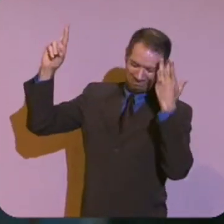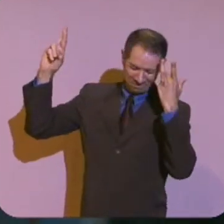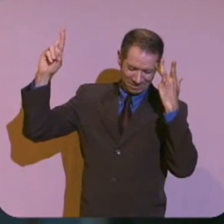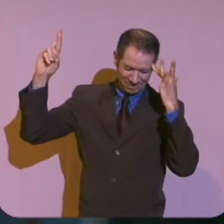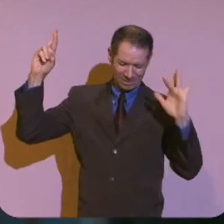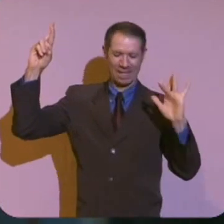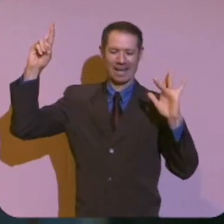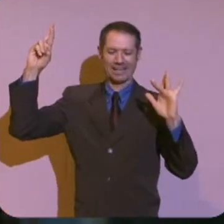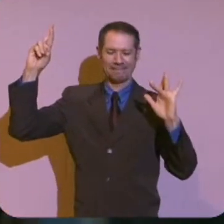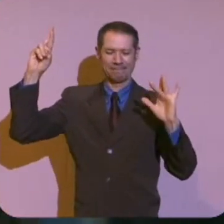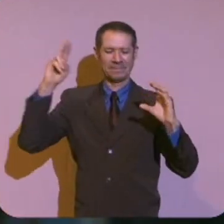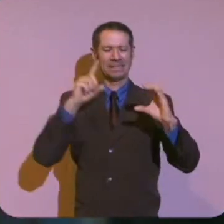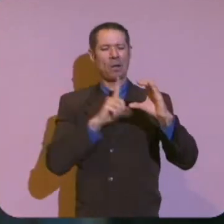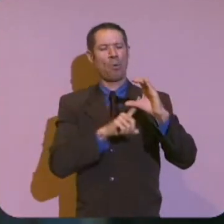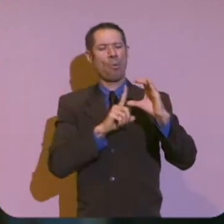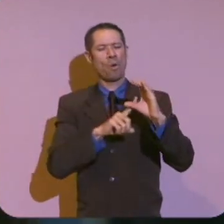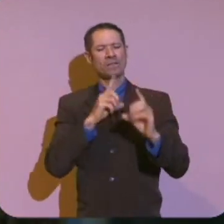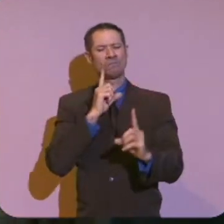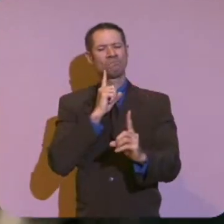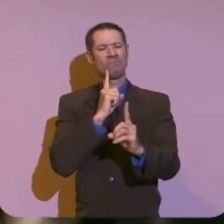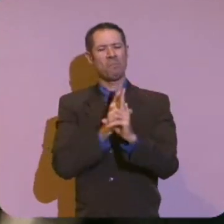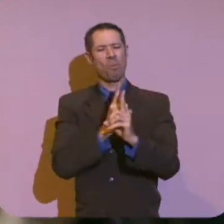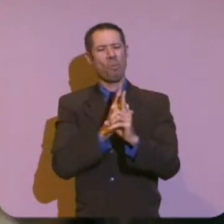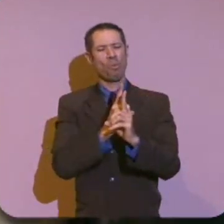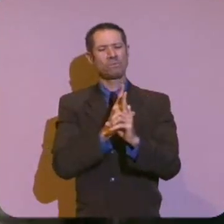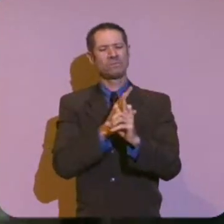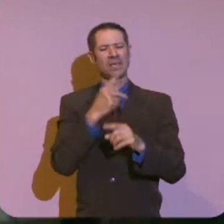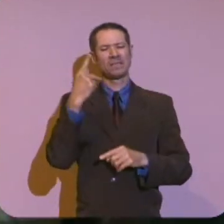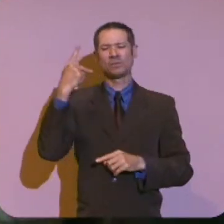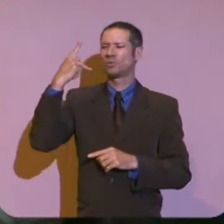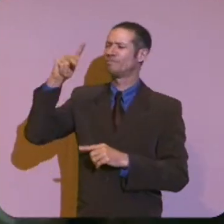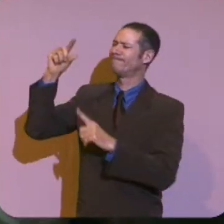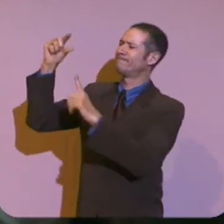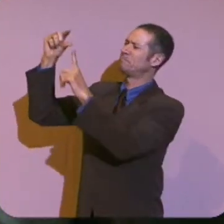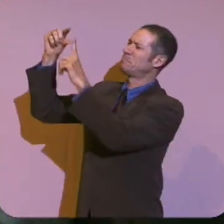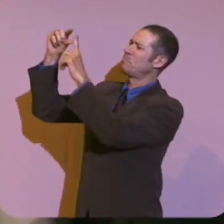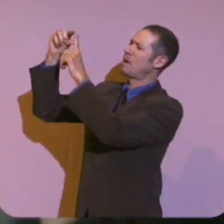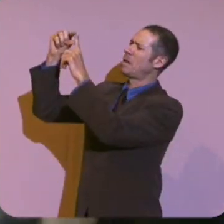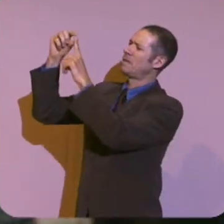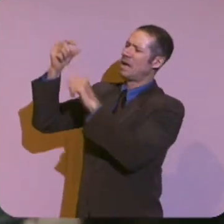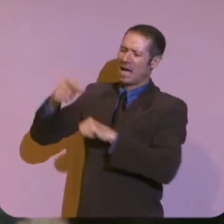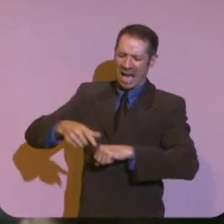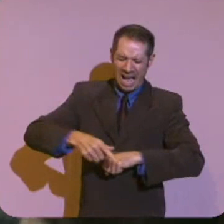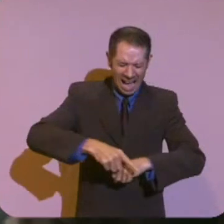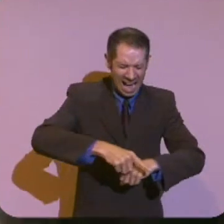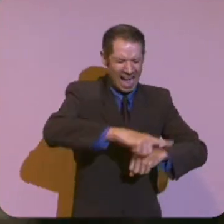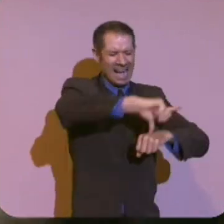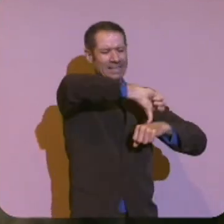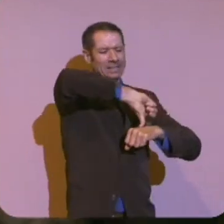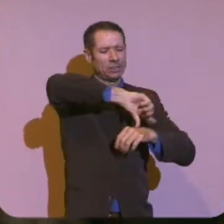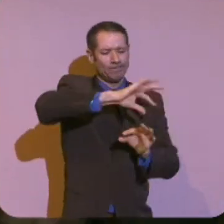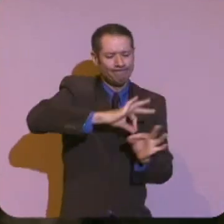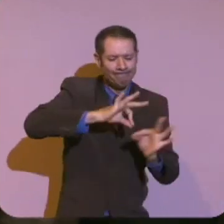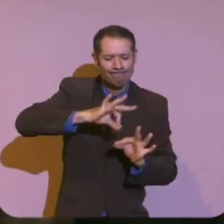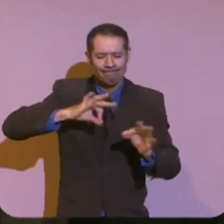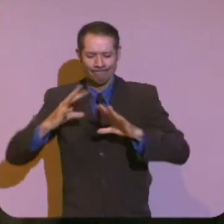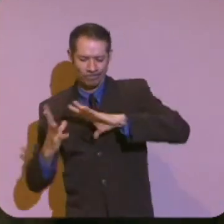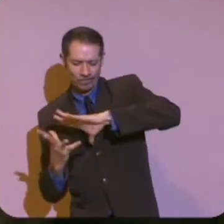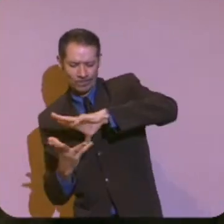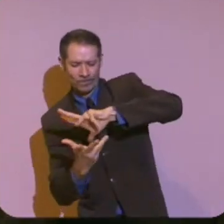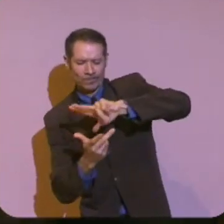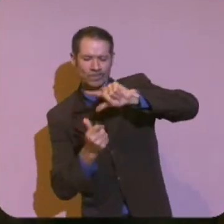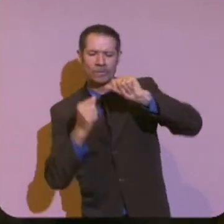a situação em que se encontram, mas a Tua palavra fala que antes da fundação do mundo, o Senhor já